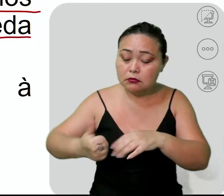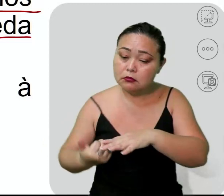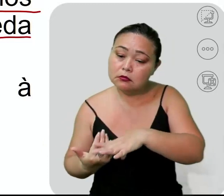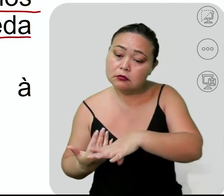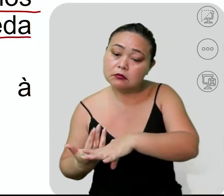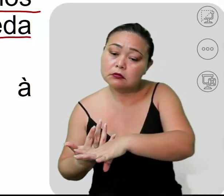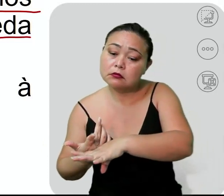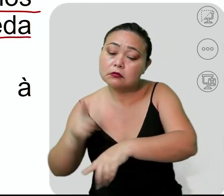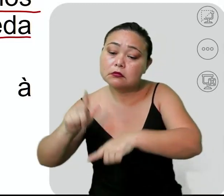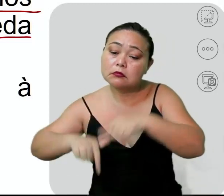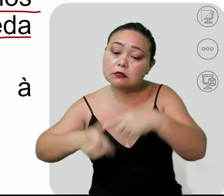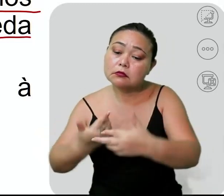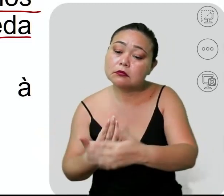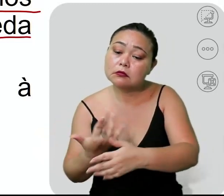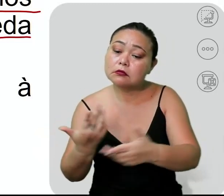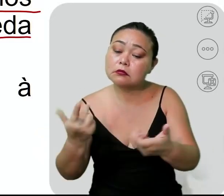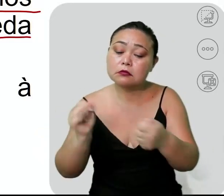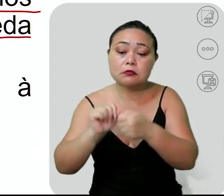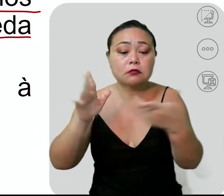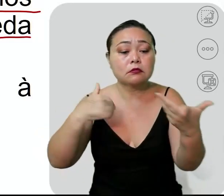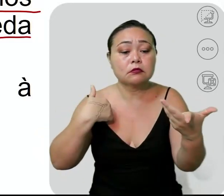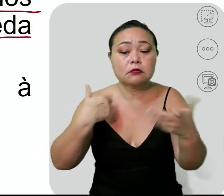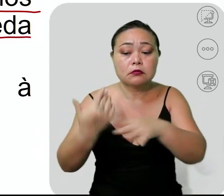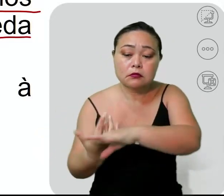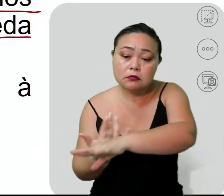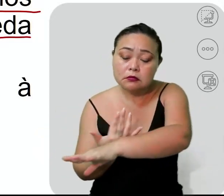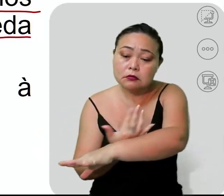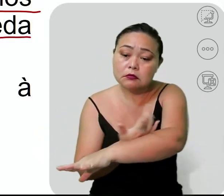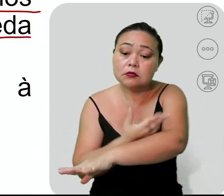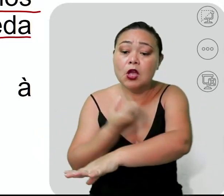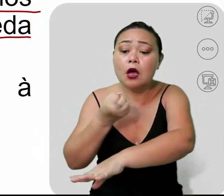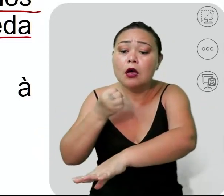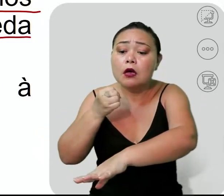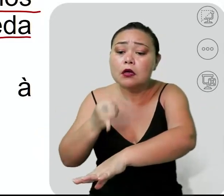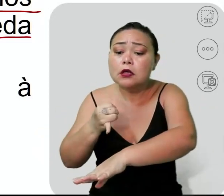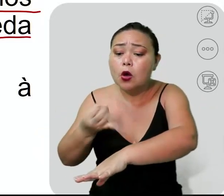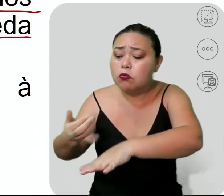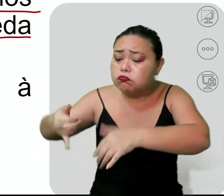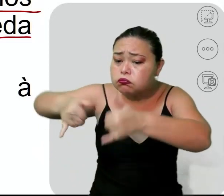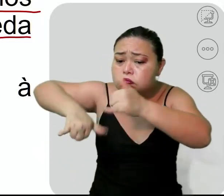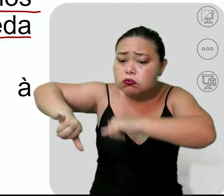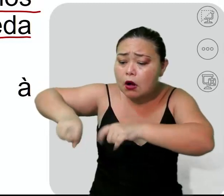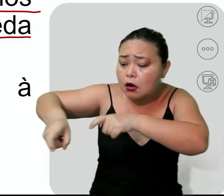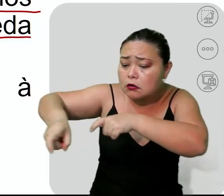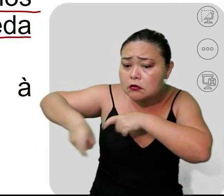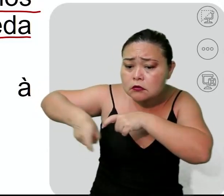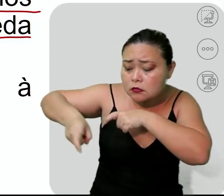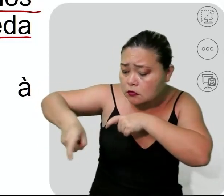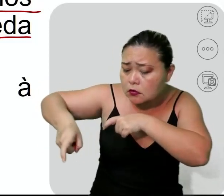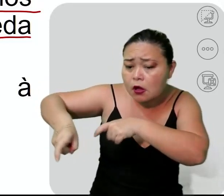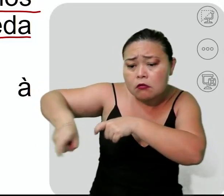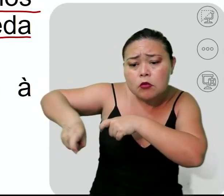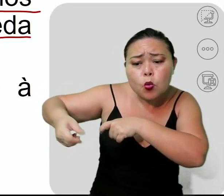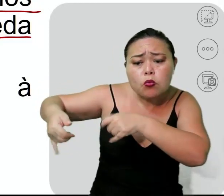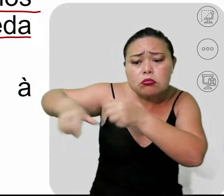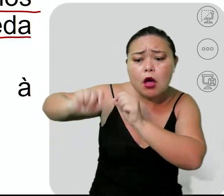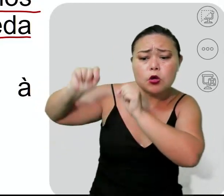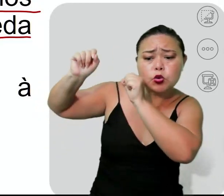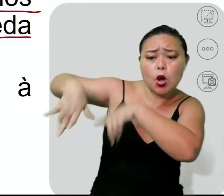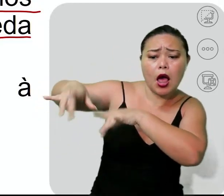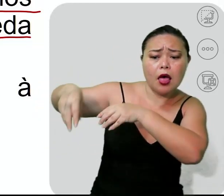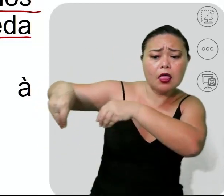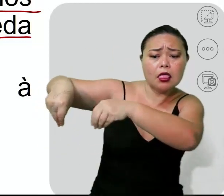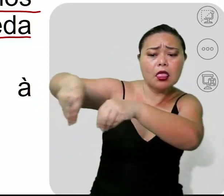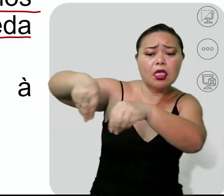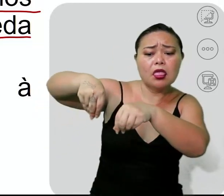queda da produtividade. Se eu não tenho química para trabalhar na plantação, jogar na